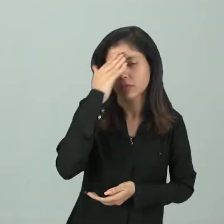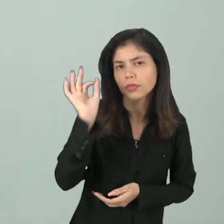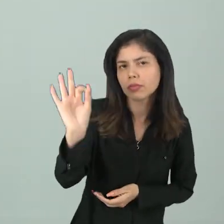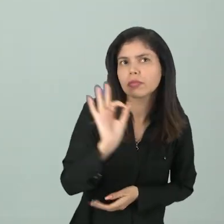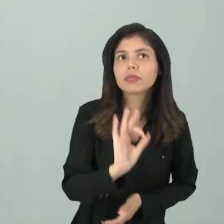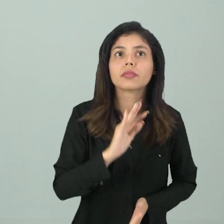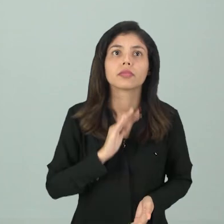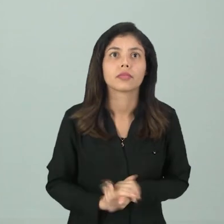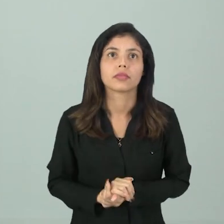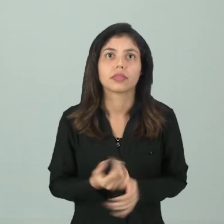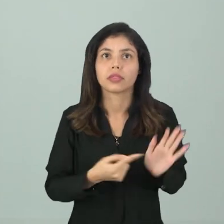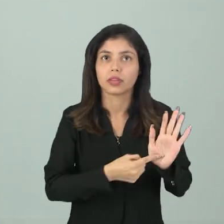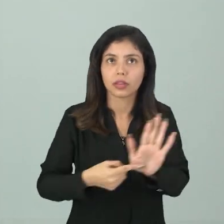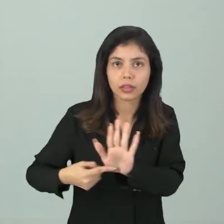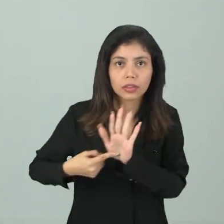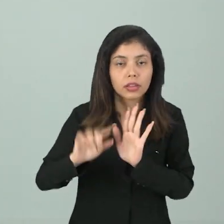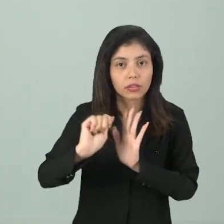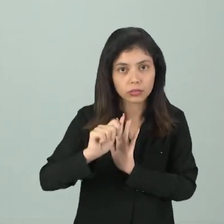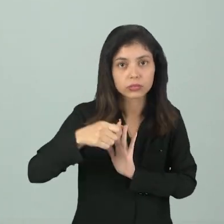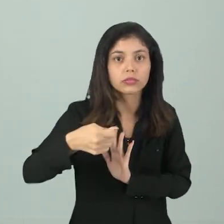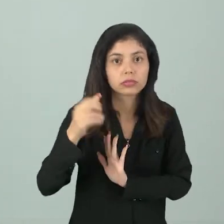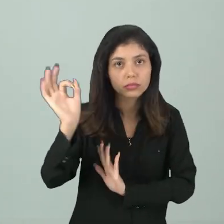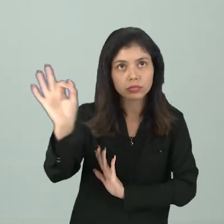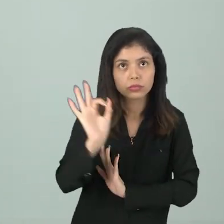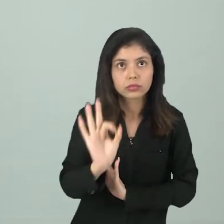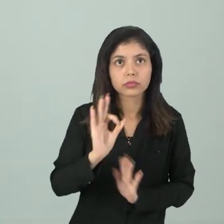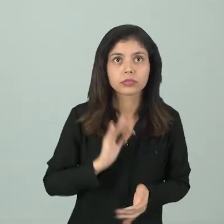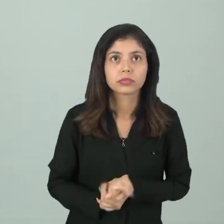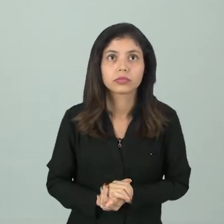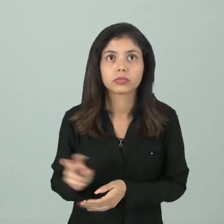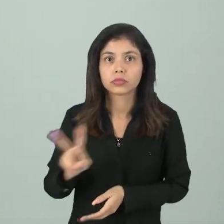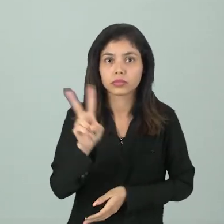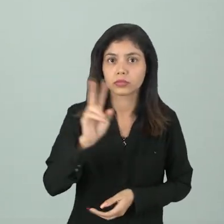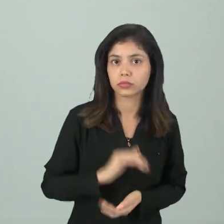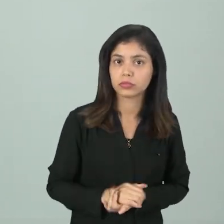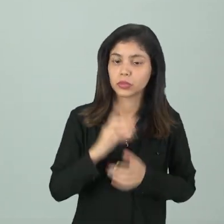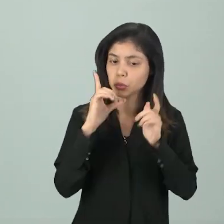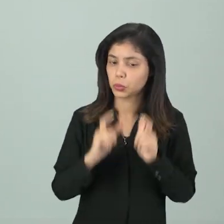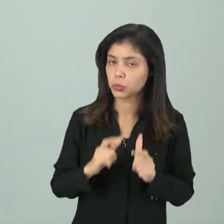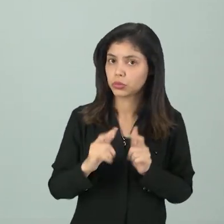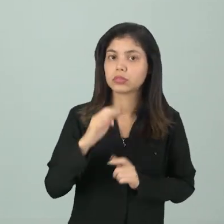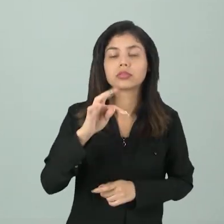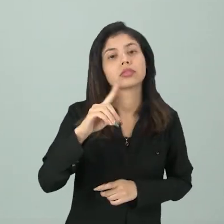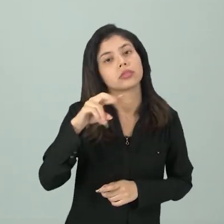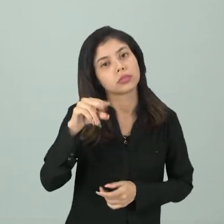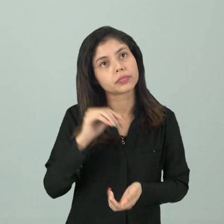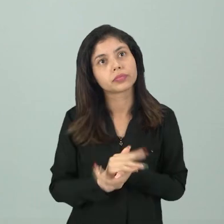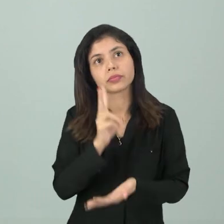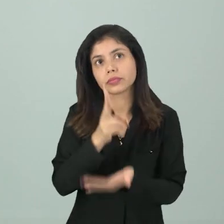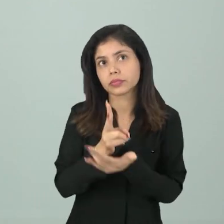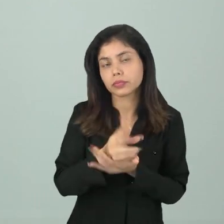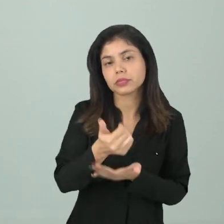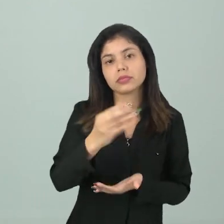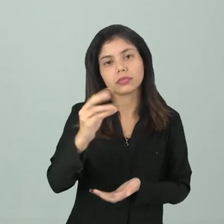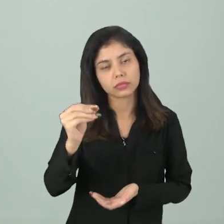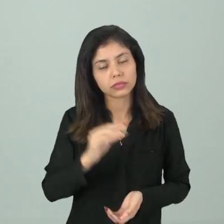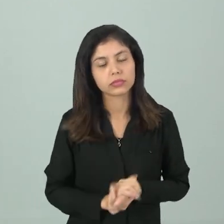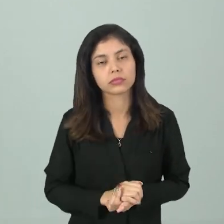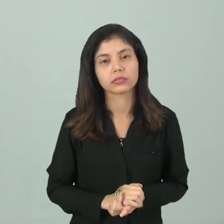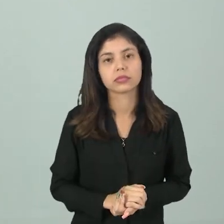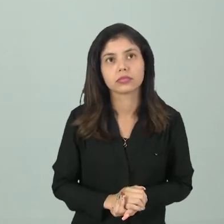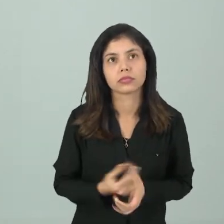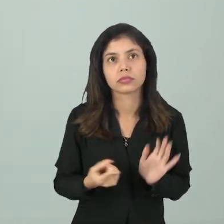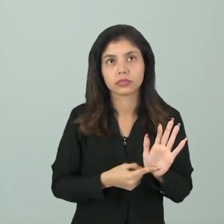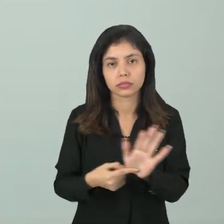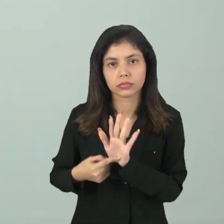é porcentagem, que ele representa um certo valor, onde o denominador numericamente vai ser sempre o 100, e a